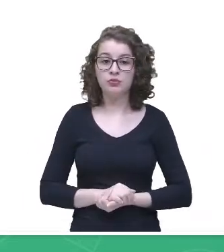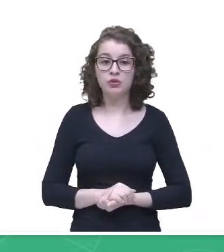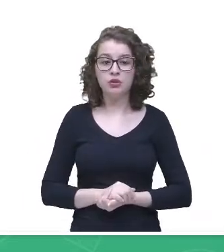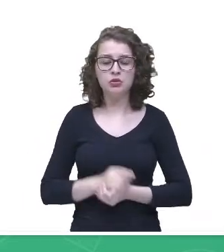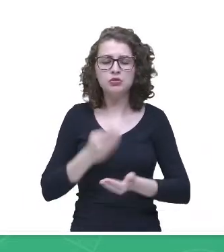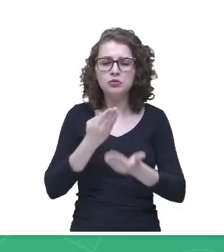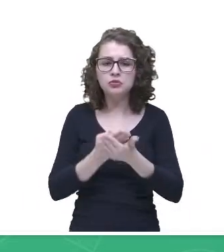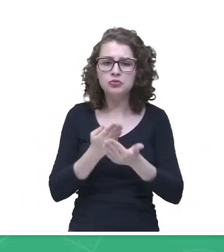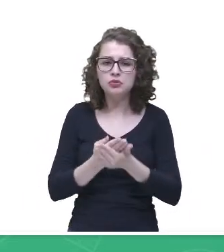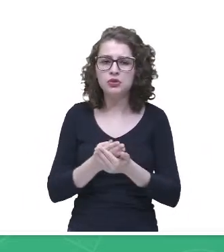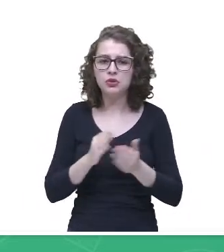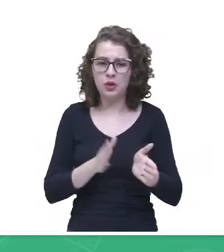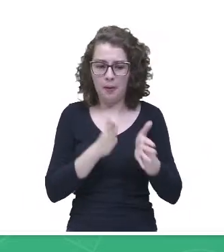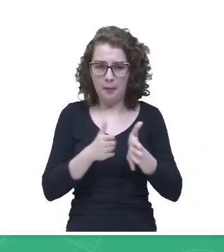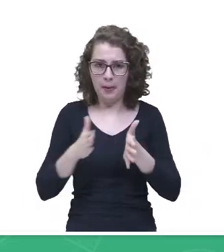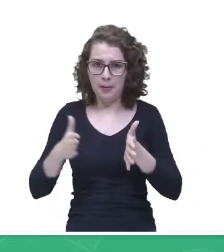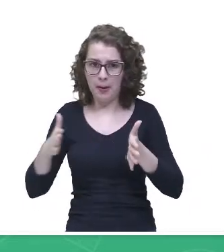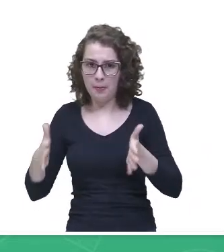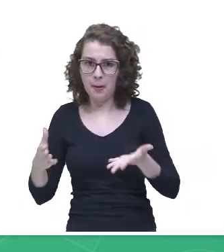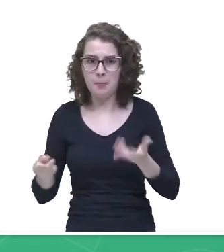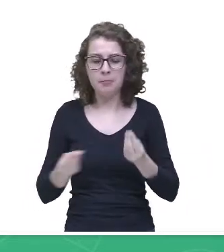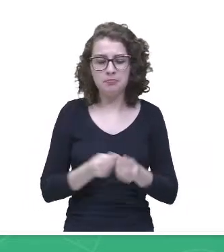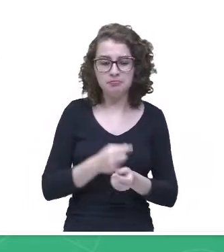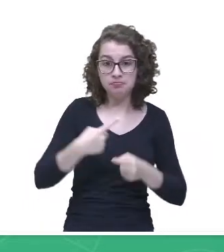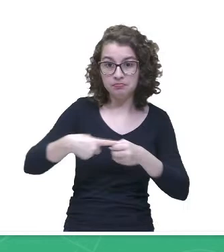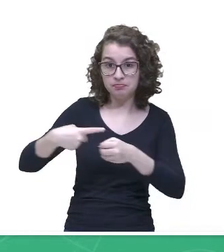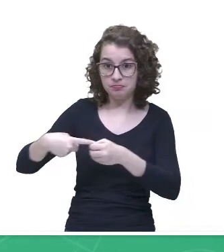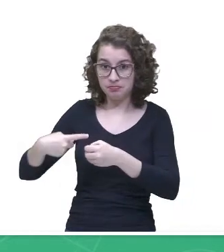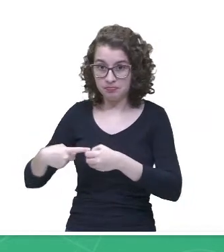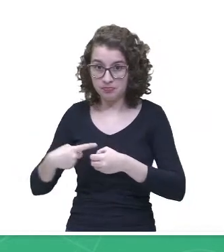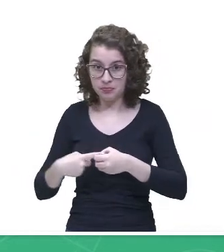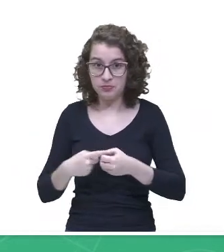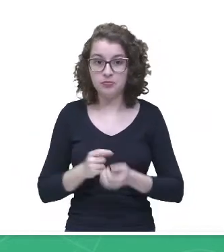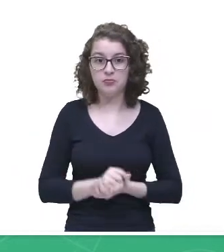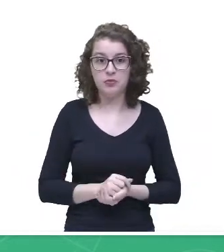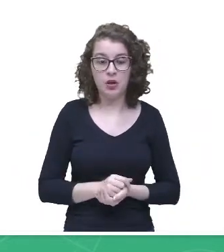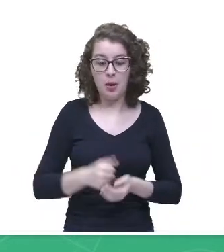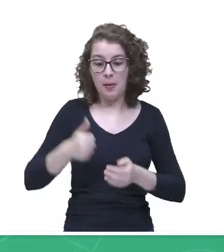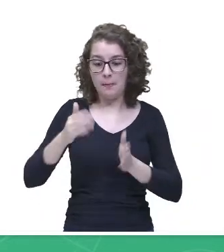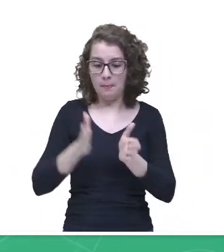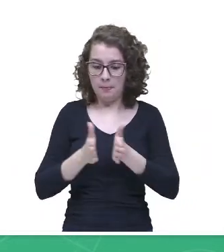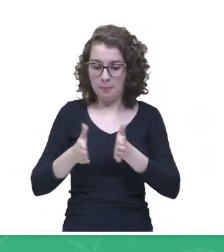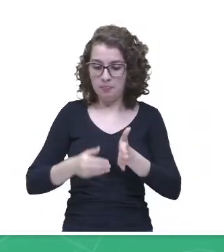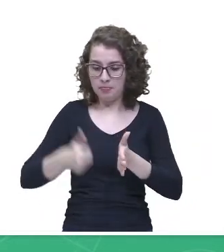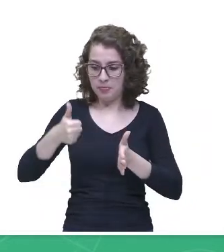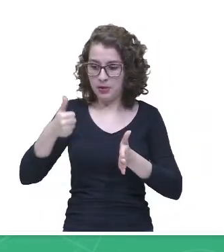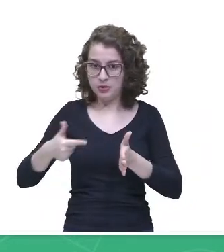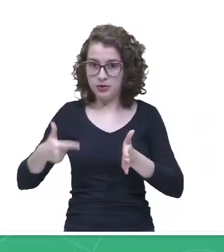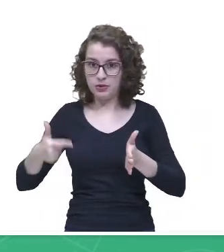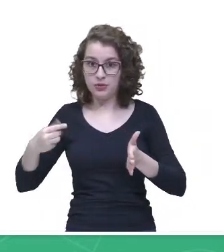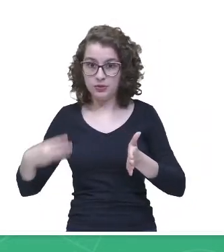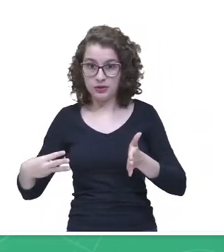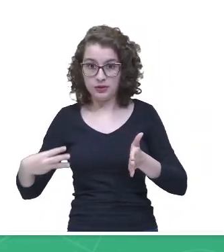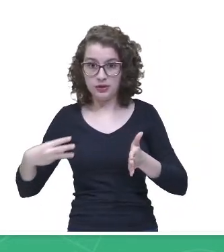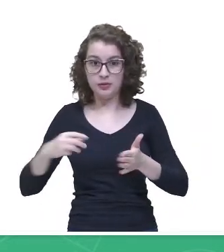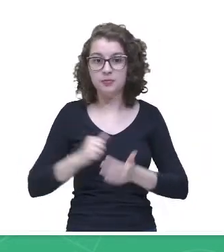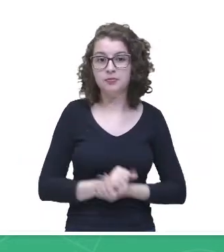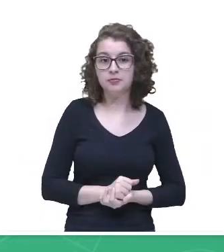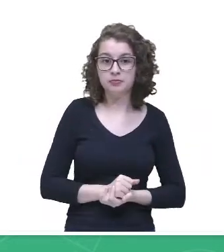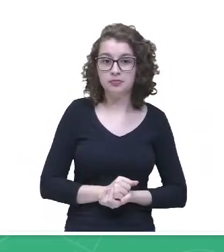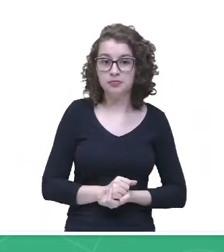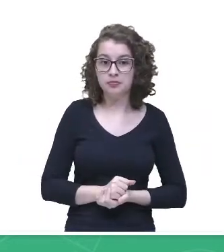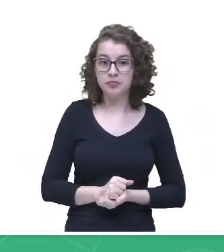os setores de atividade nas cidades, verificando os setores primário, secundário e terciário, e